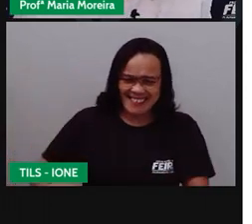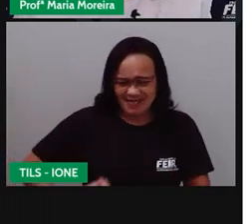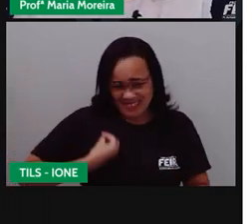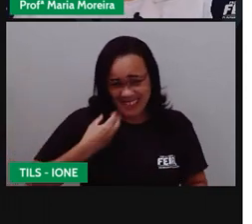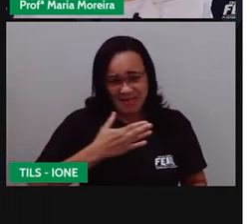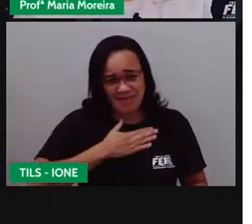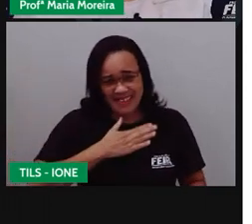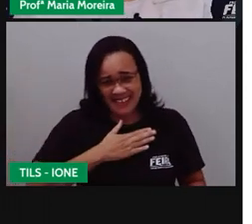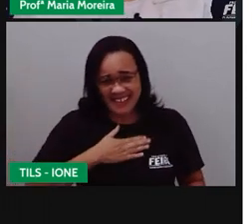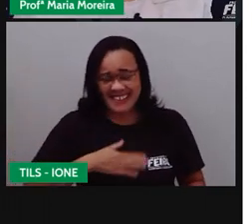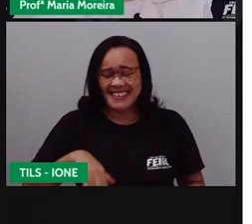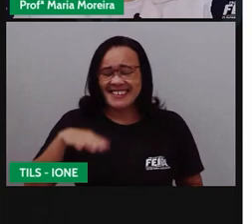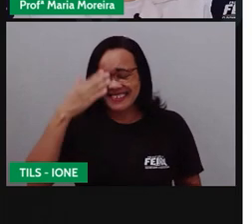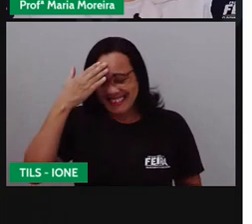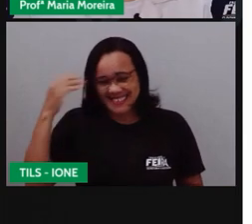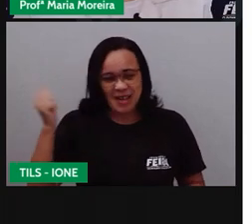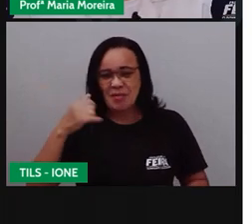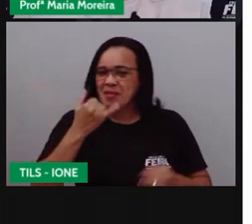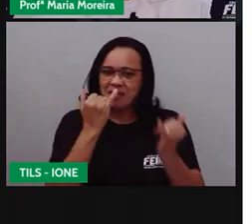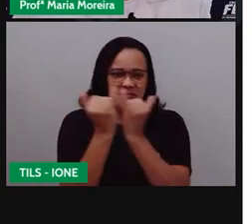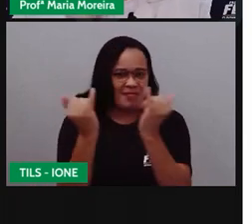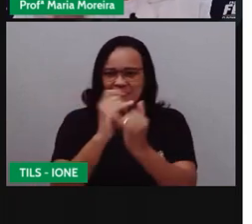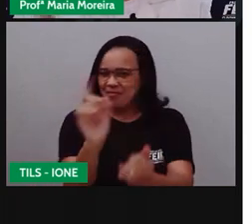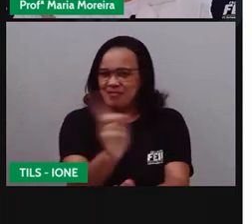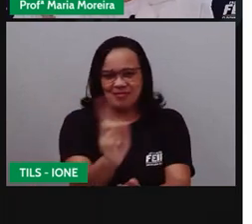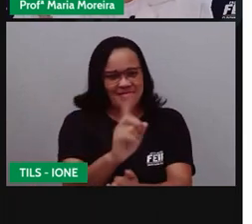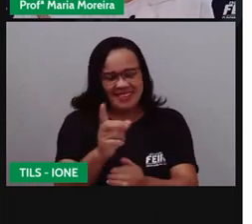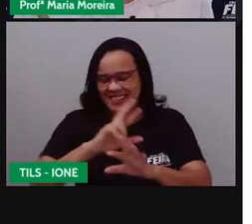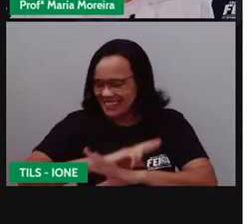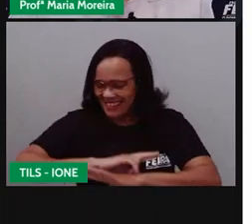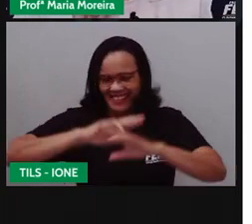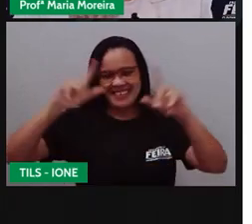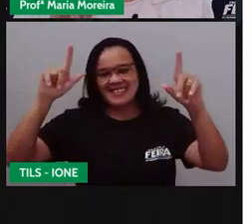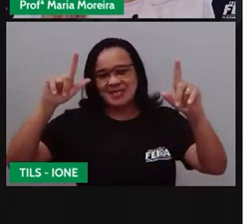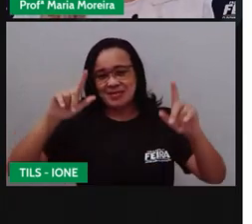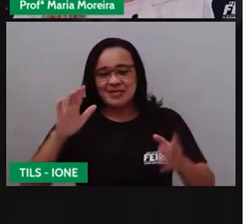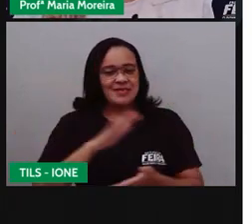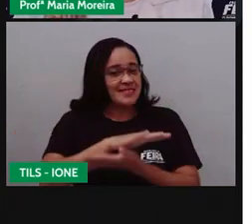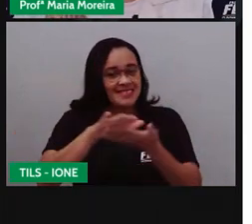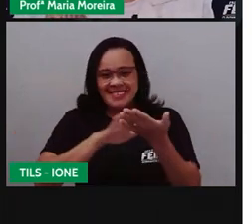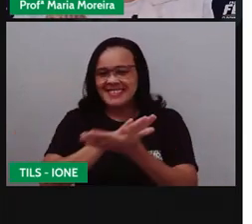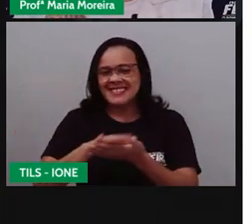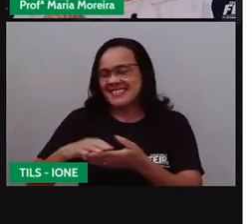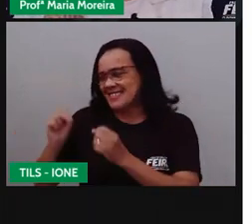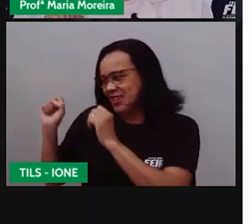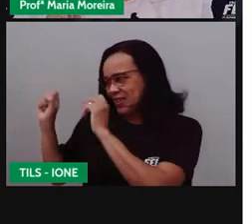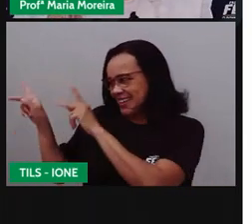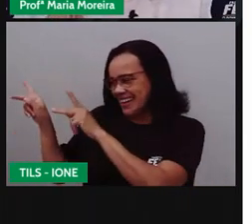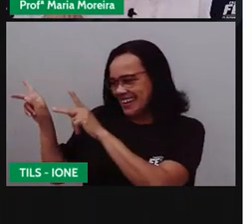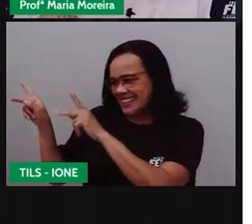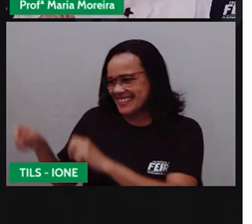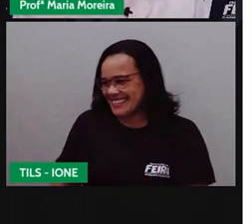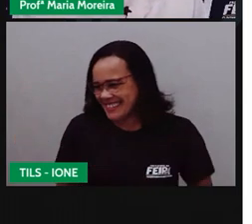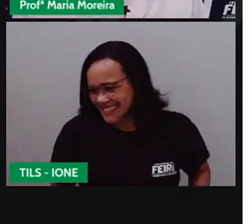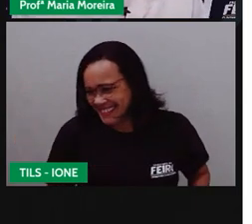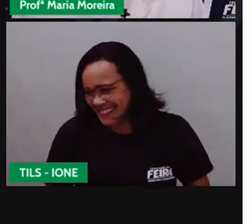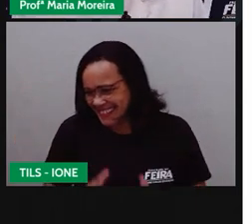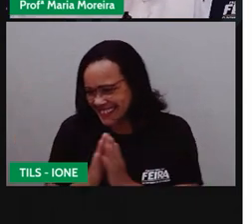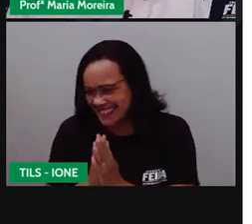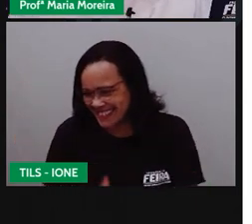vida para saber da vida alheia, tá, gente? Não, isso não. Nada disso, viu, Ione? Por